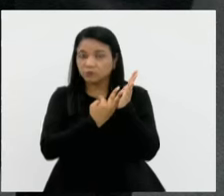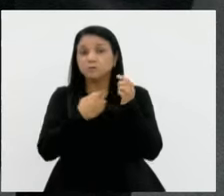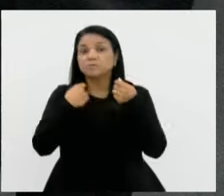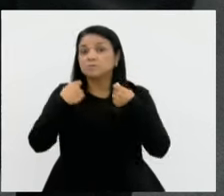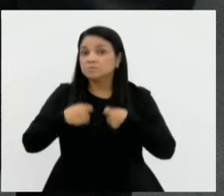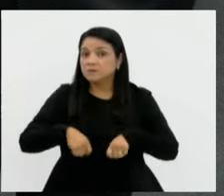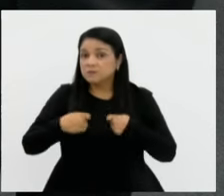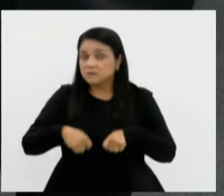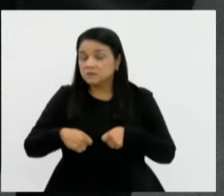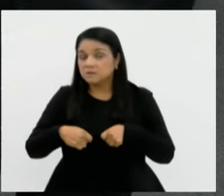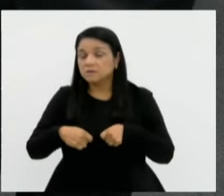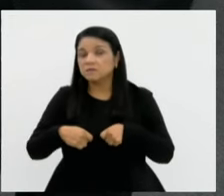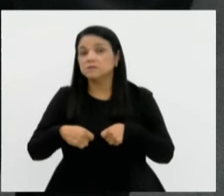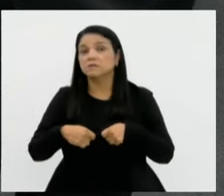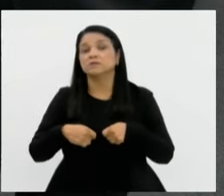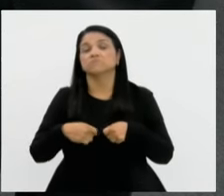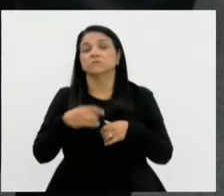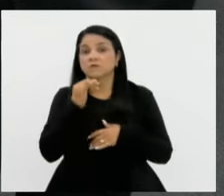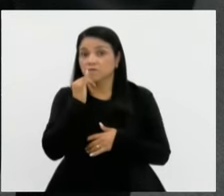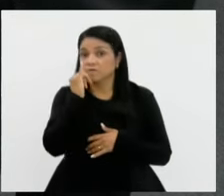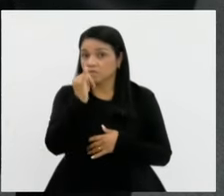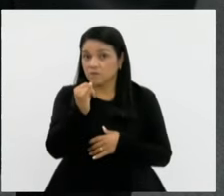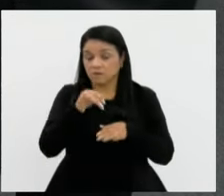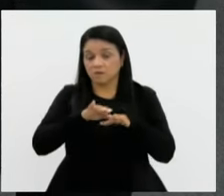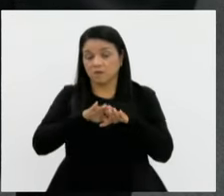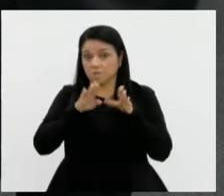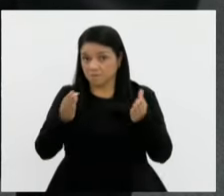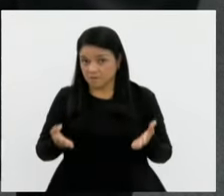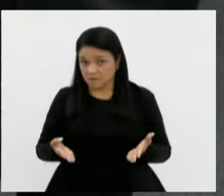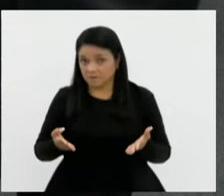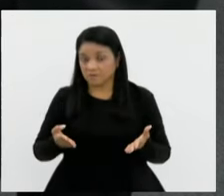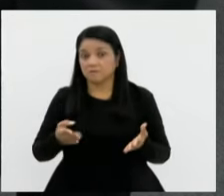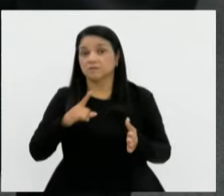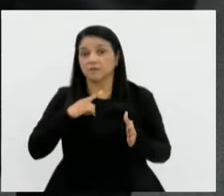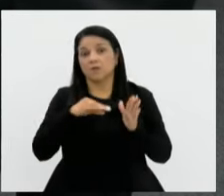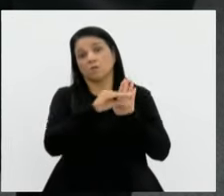que se cante que há sobre a mesa uma emenda, e aí